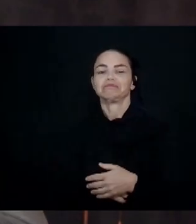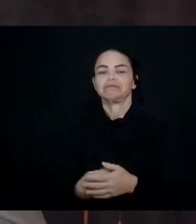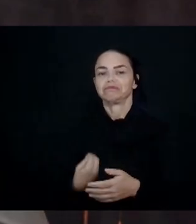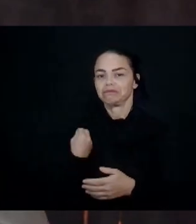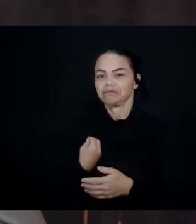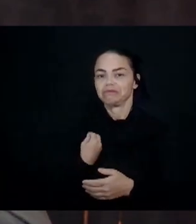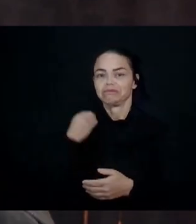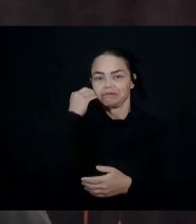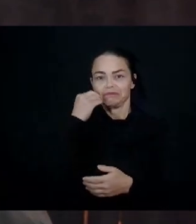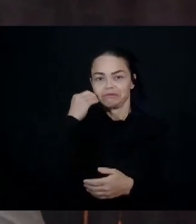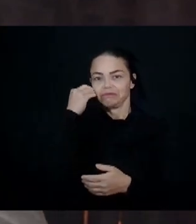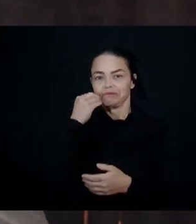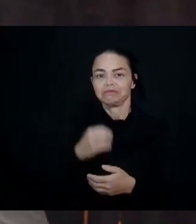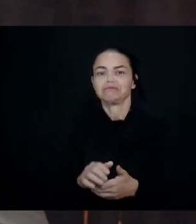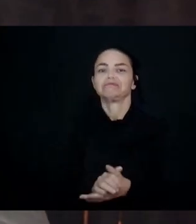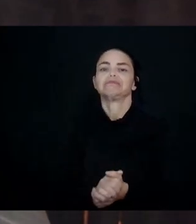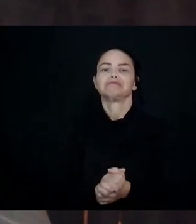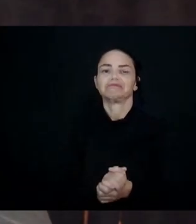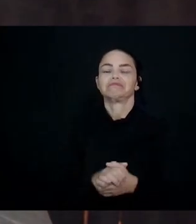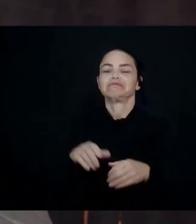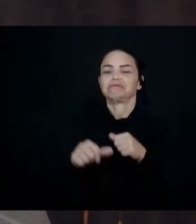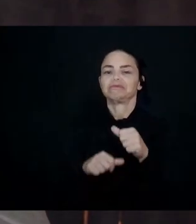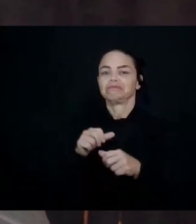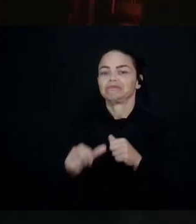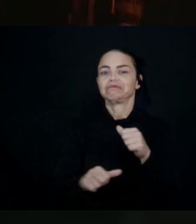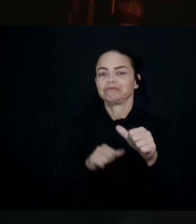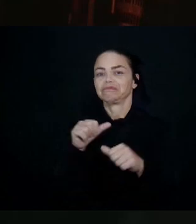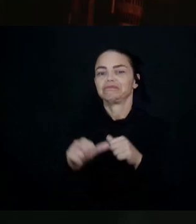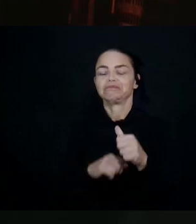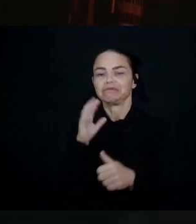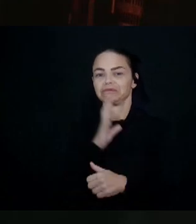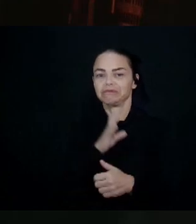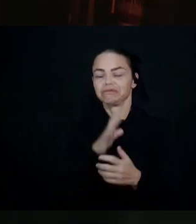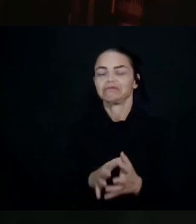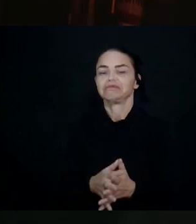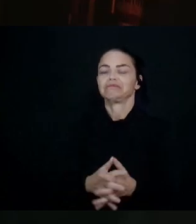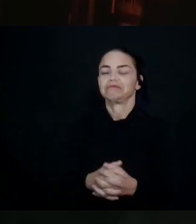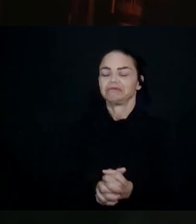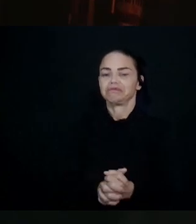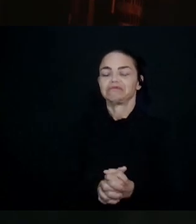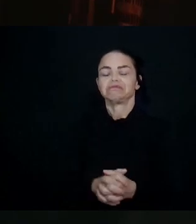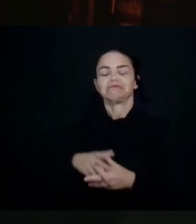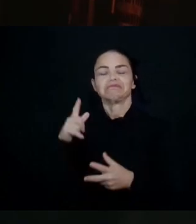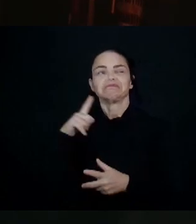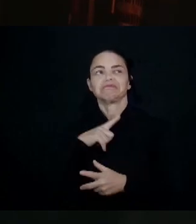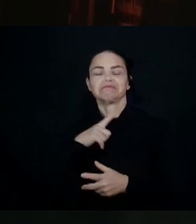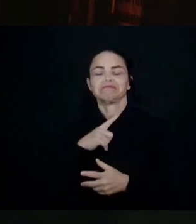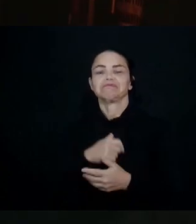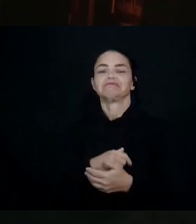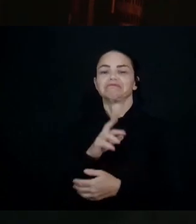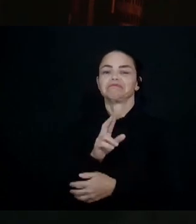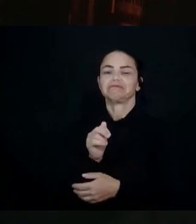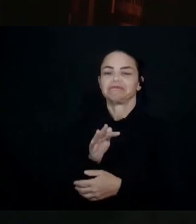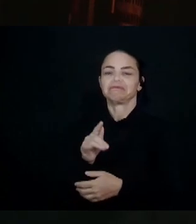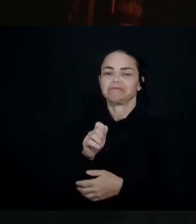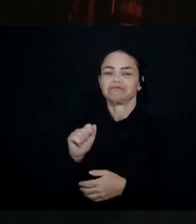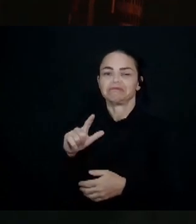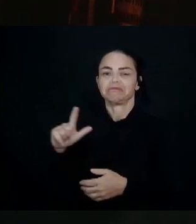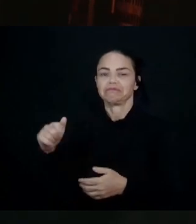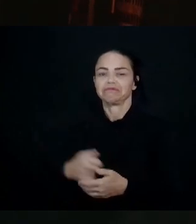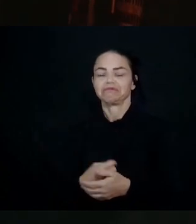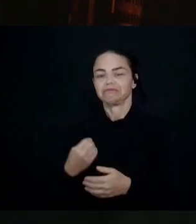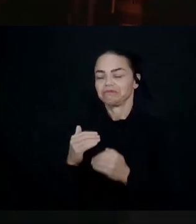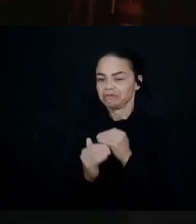vivenciar essa experiência. Essa troca é muito bacana. Muito bem. Você tem ideia, Rafael, que você está desenvolvendo